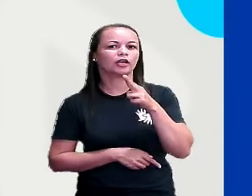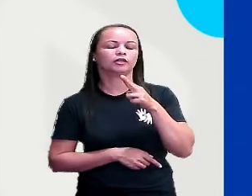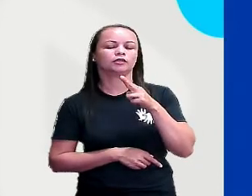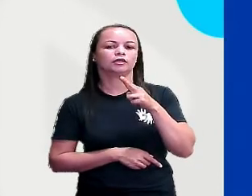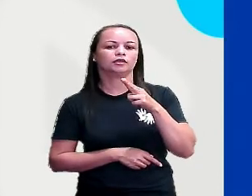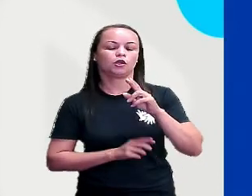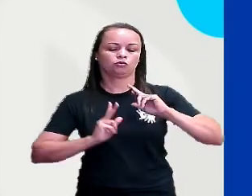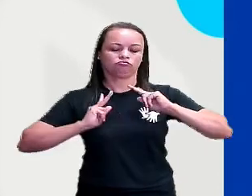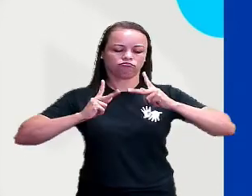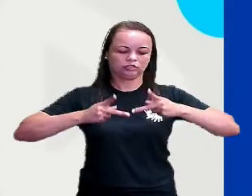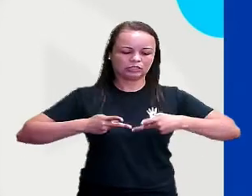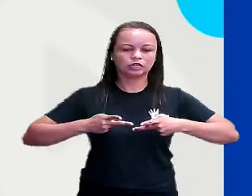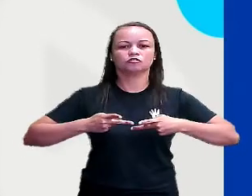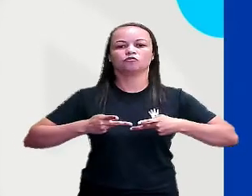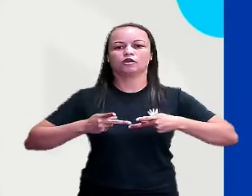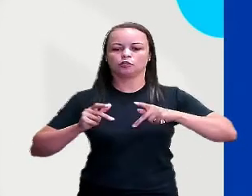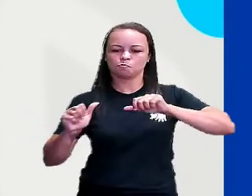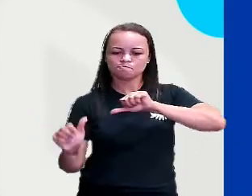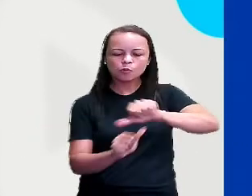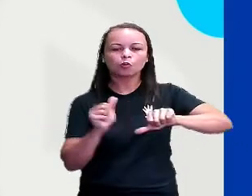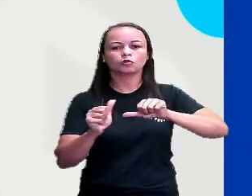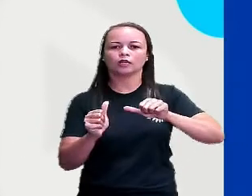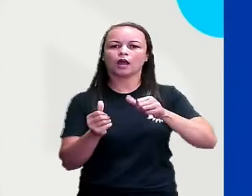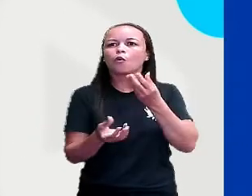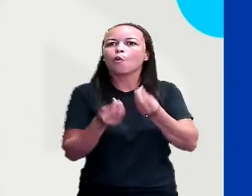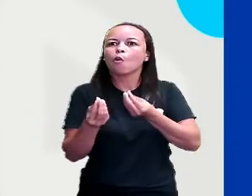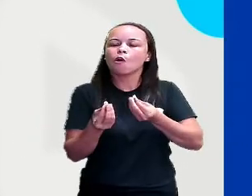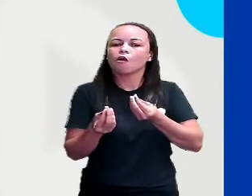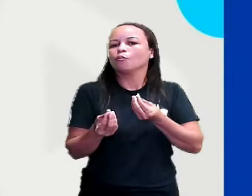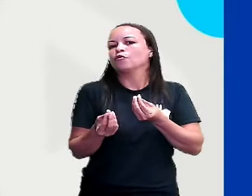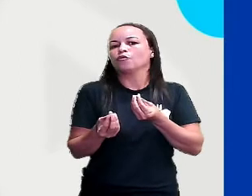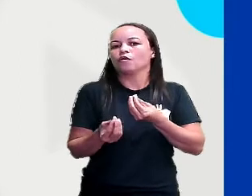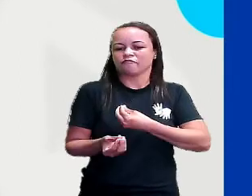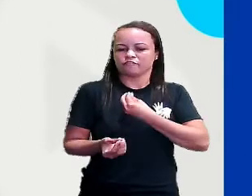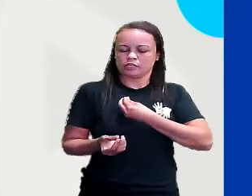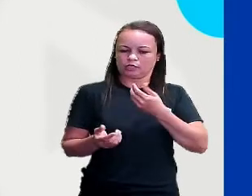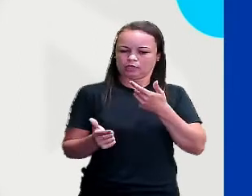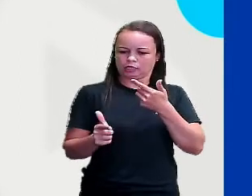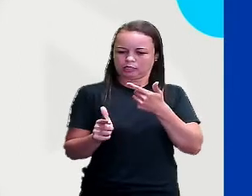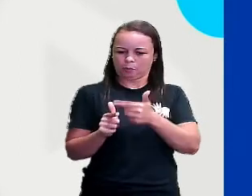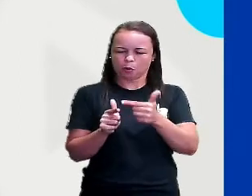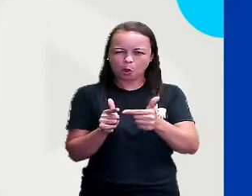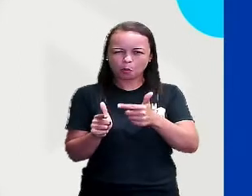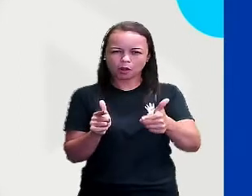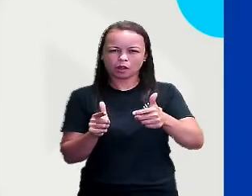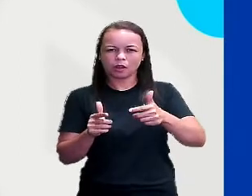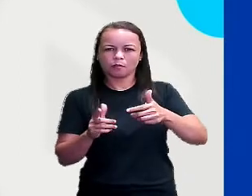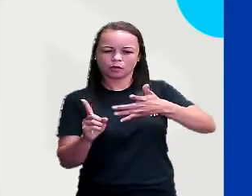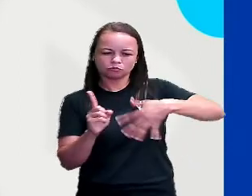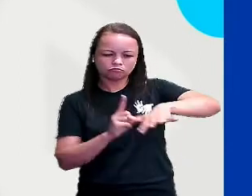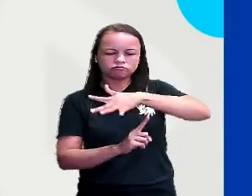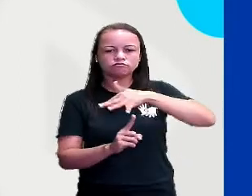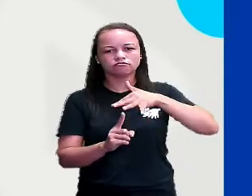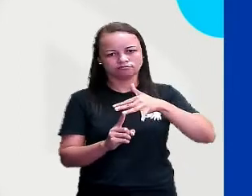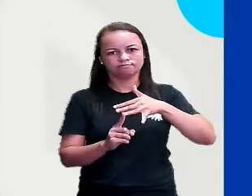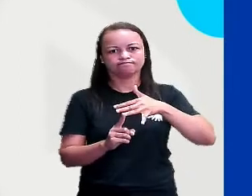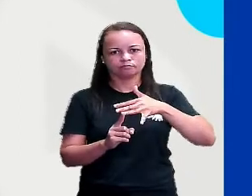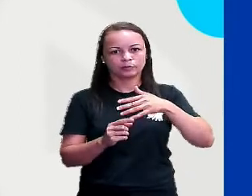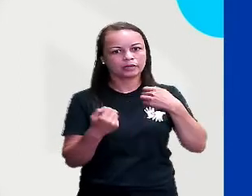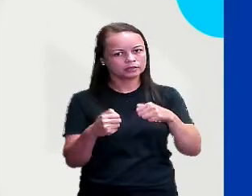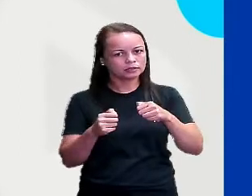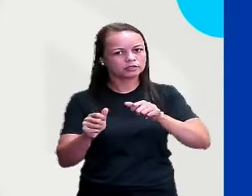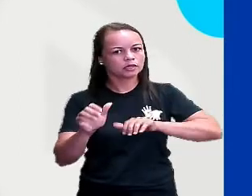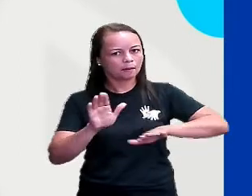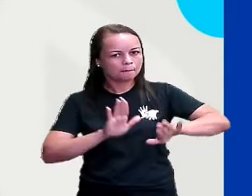humanos modificarem alguns dos seus hábitos de vida que agridem o nosso meio ambiente, tá certo? Portanto, sempre que a gente